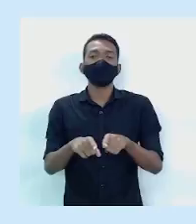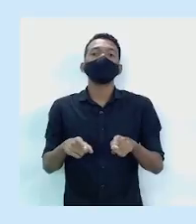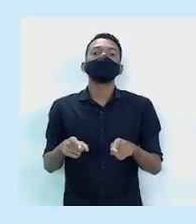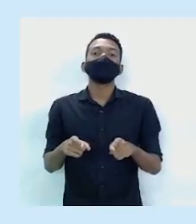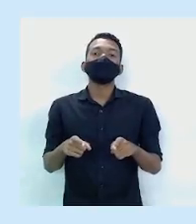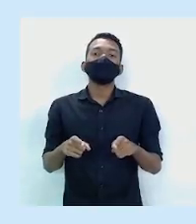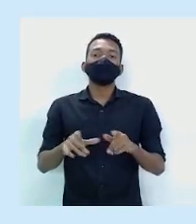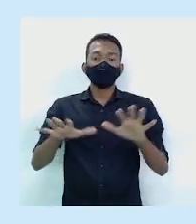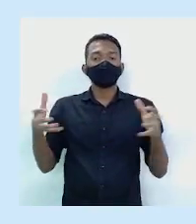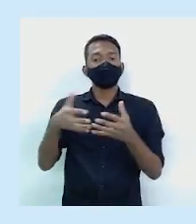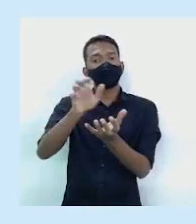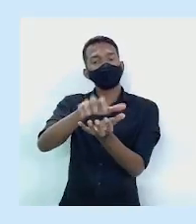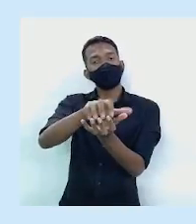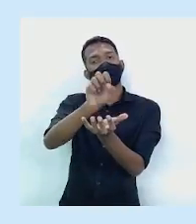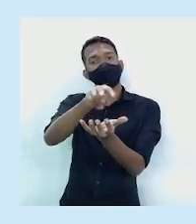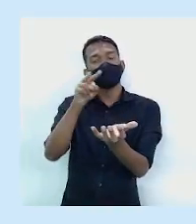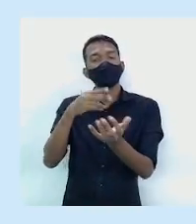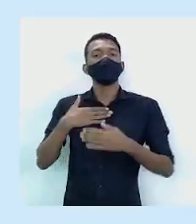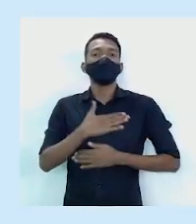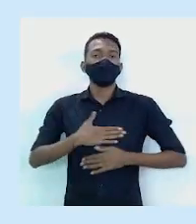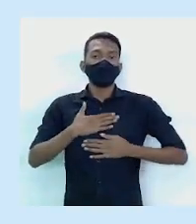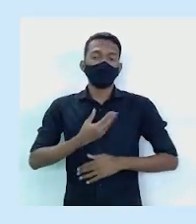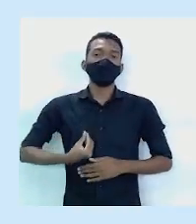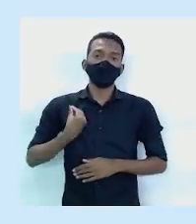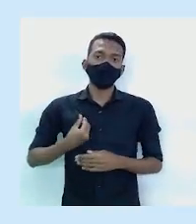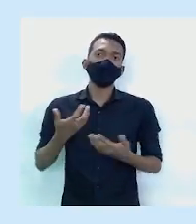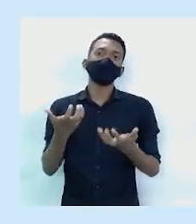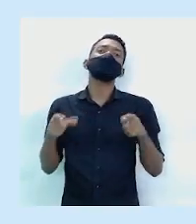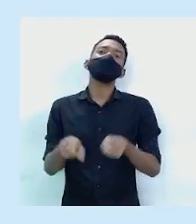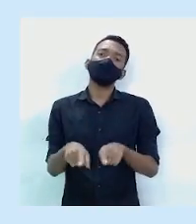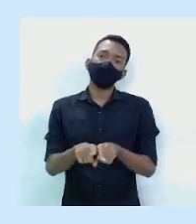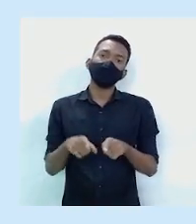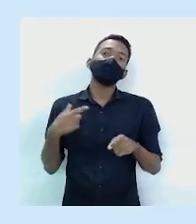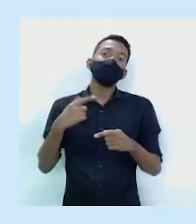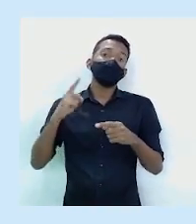É um prazer estar aqui mais uma vez e conto com vocês nas